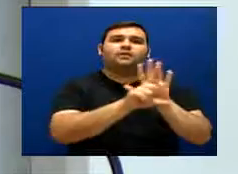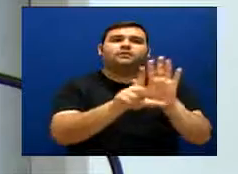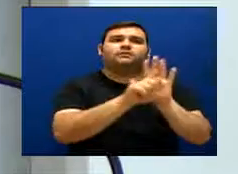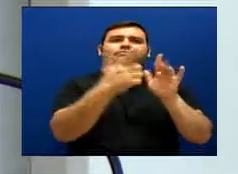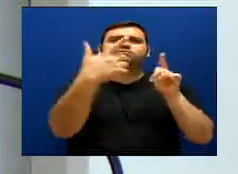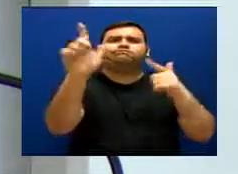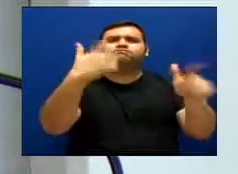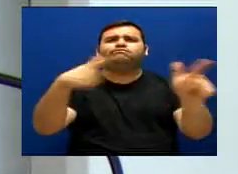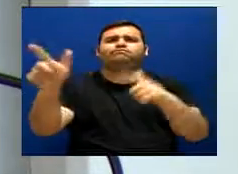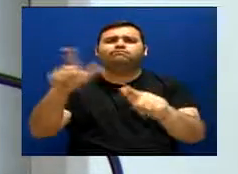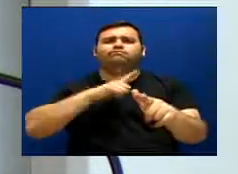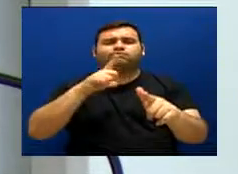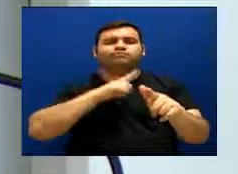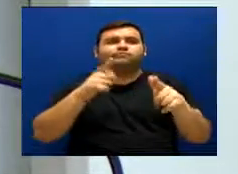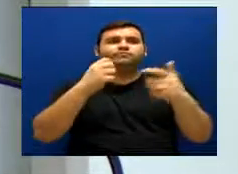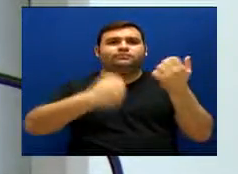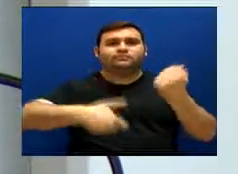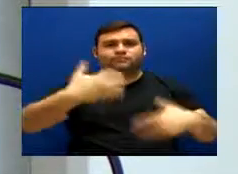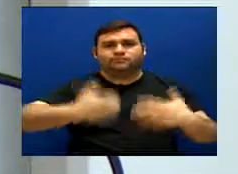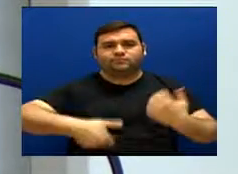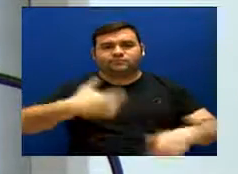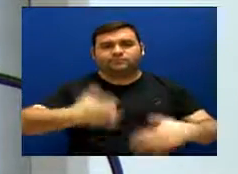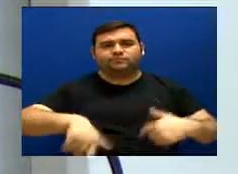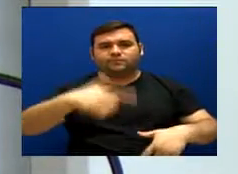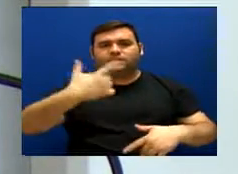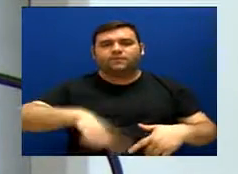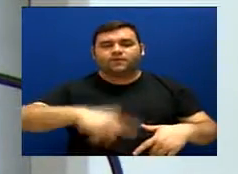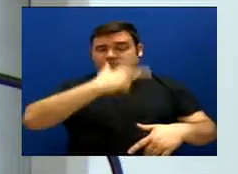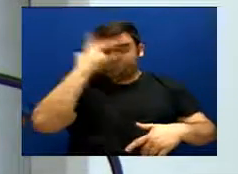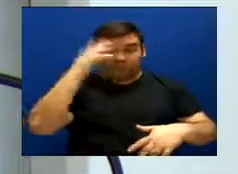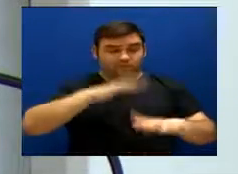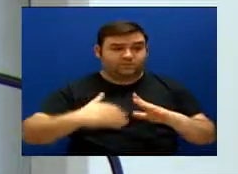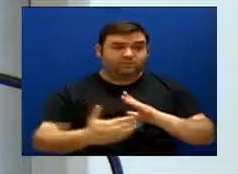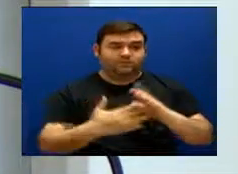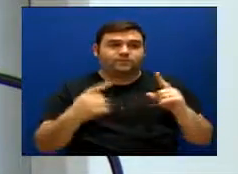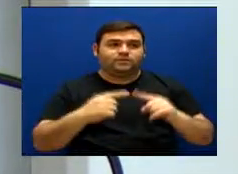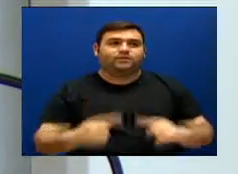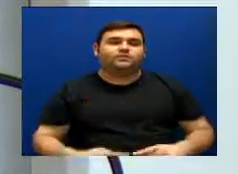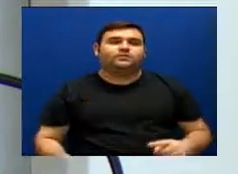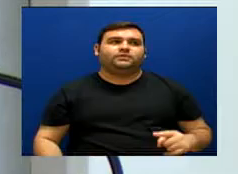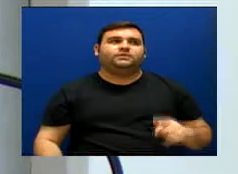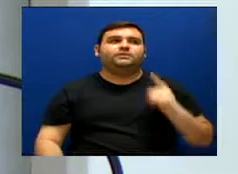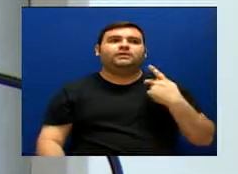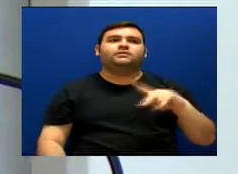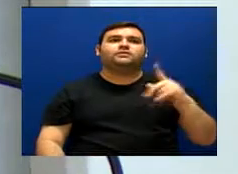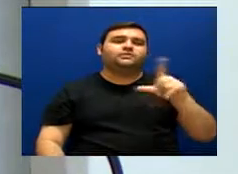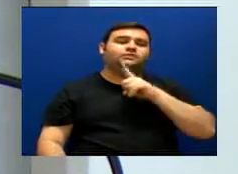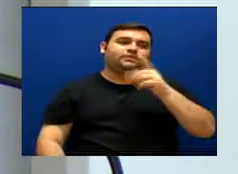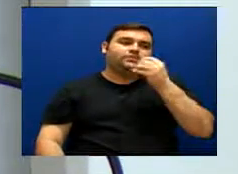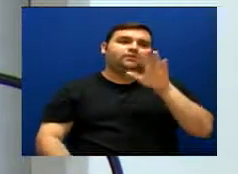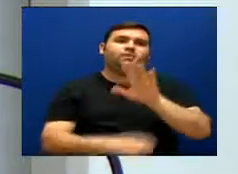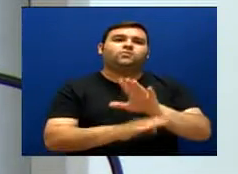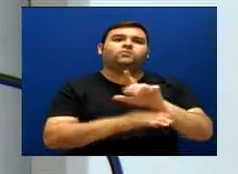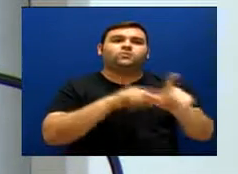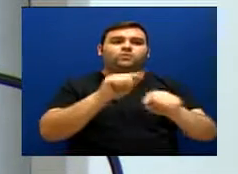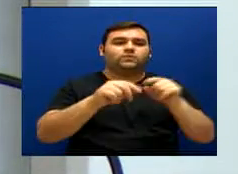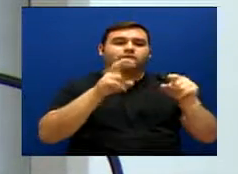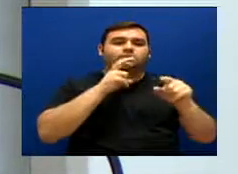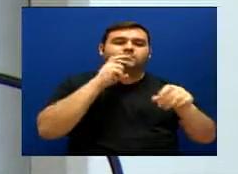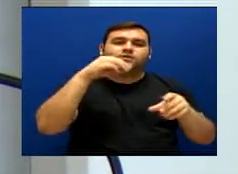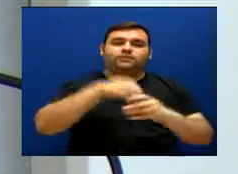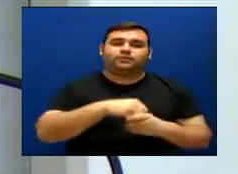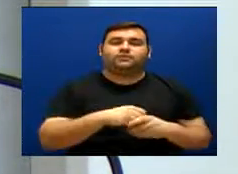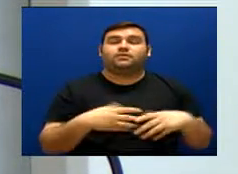leis dando aí informação, passando a informação para o munícipe do que ele tem de benefício na cidade de